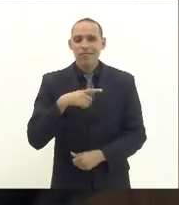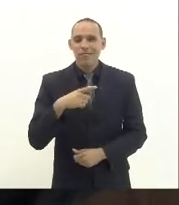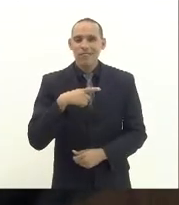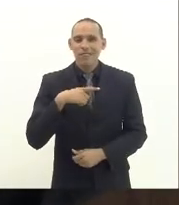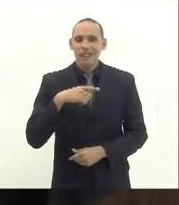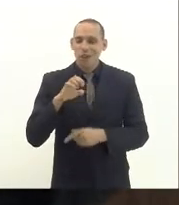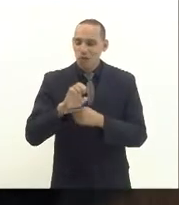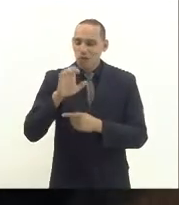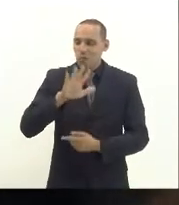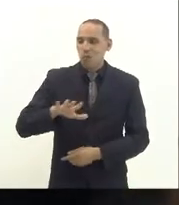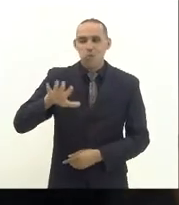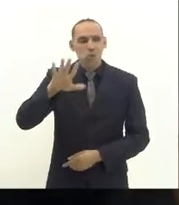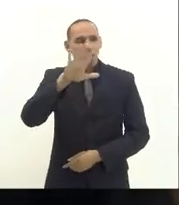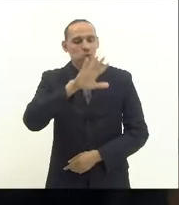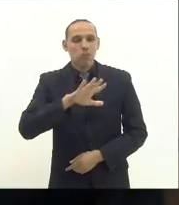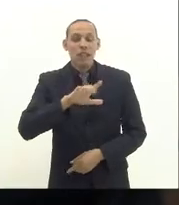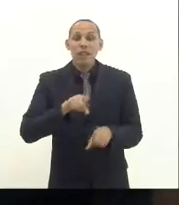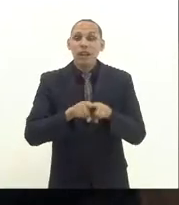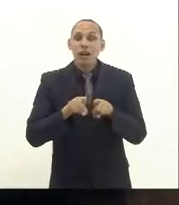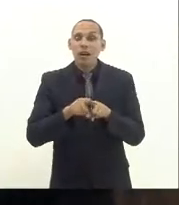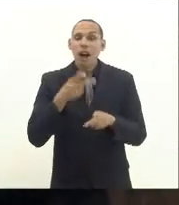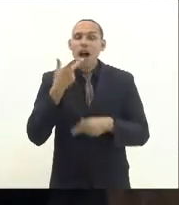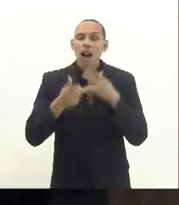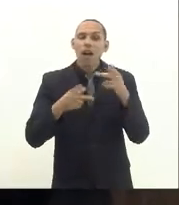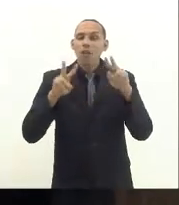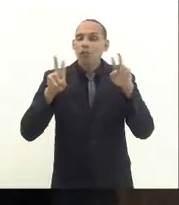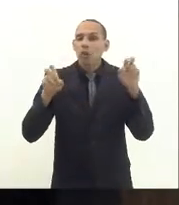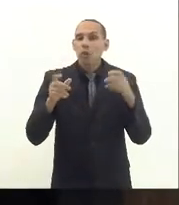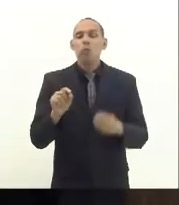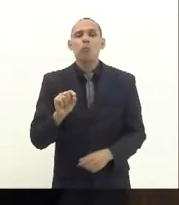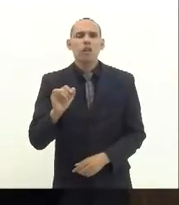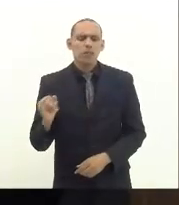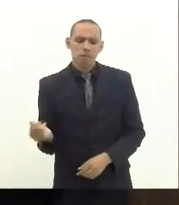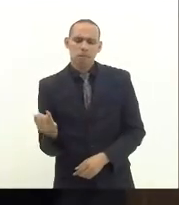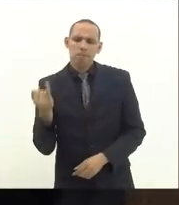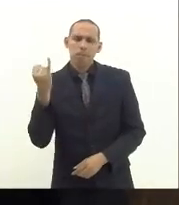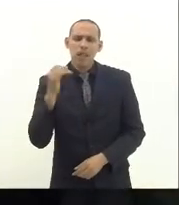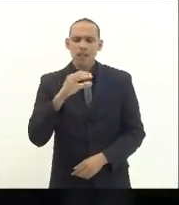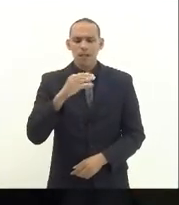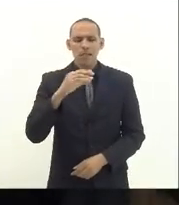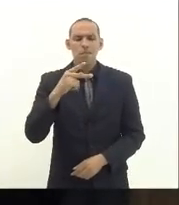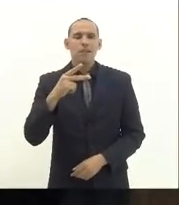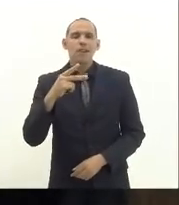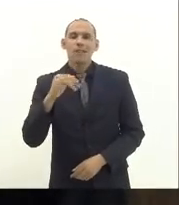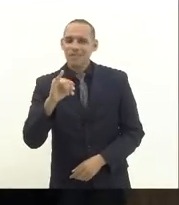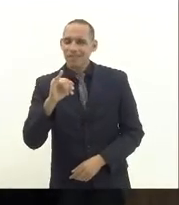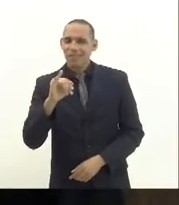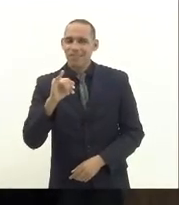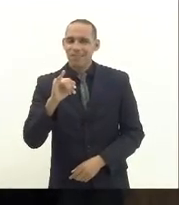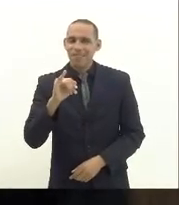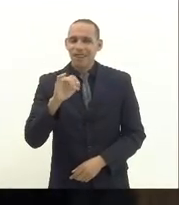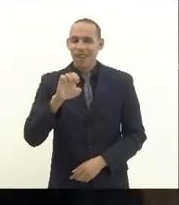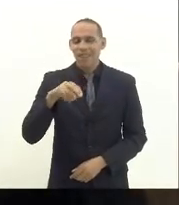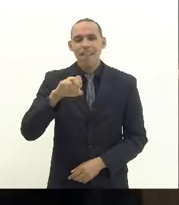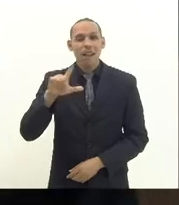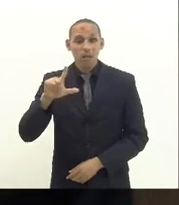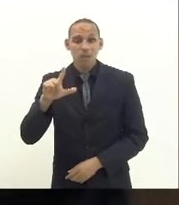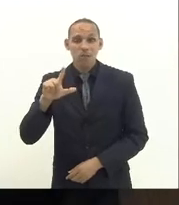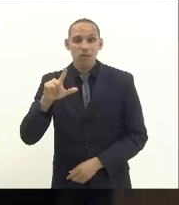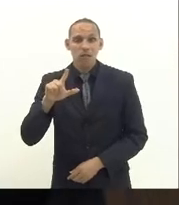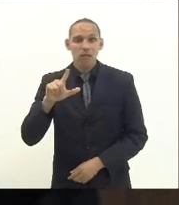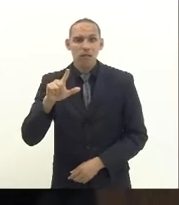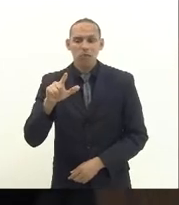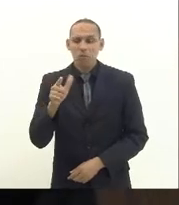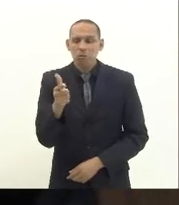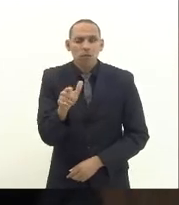todo o estado e dizer também da importância dessa CPI da enel aonde não